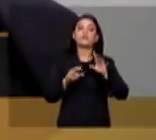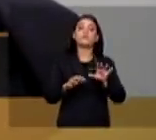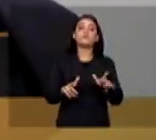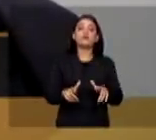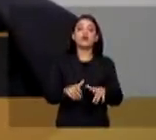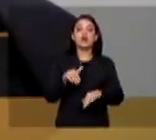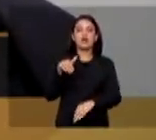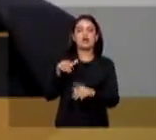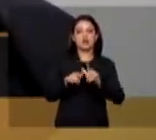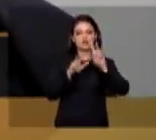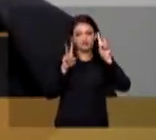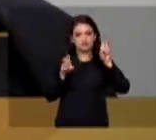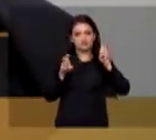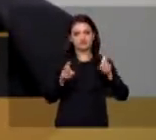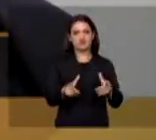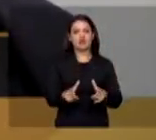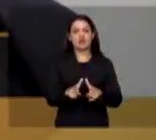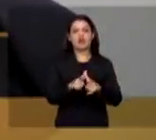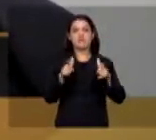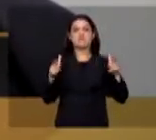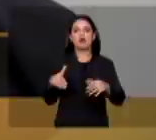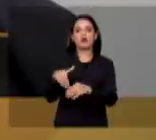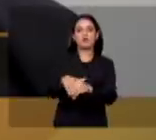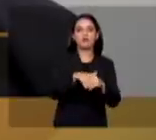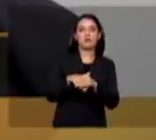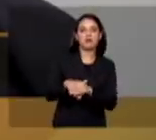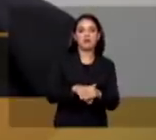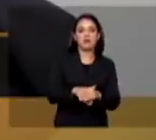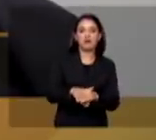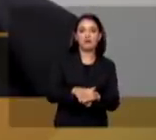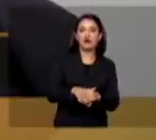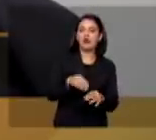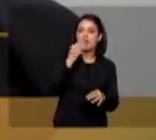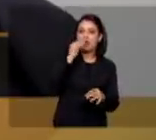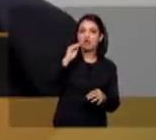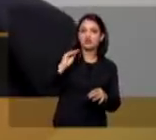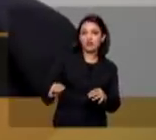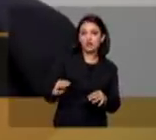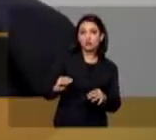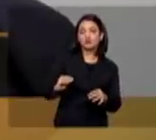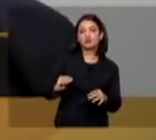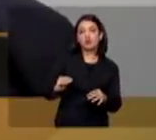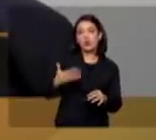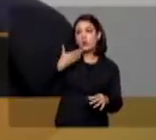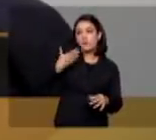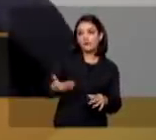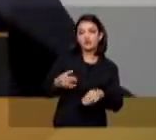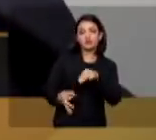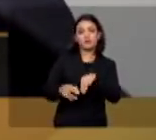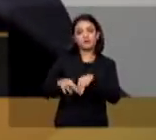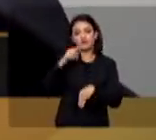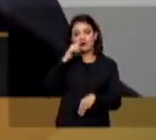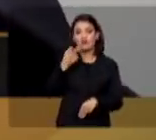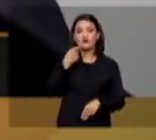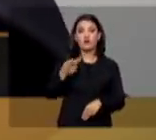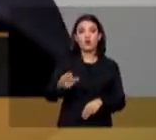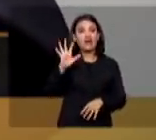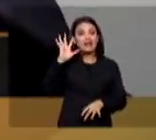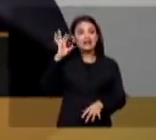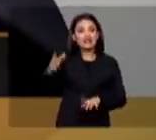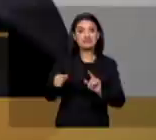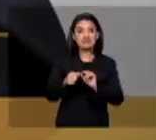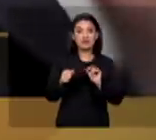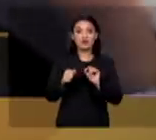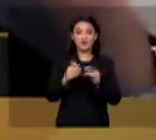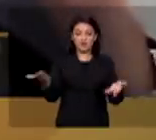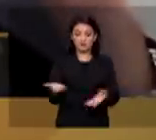maioria, rejeitou a questão de ordem suscitada pelo ministro Edson Fachin, decidindo que a decisão proferida pelo relator nos autos